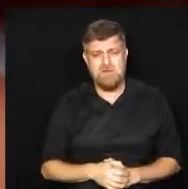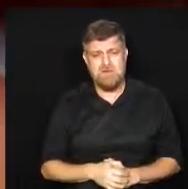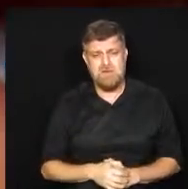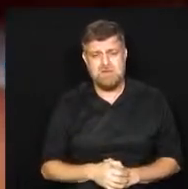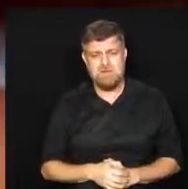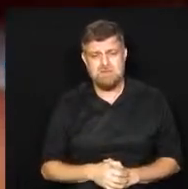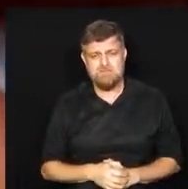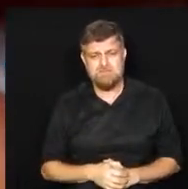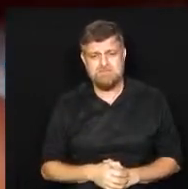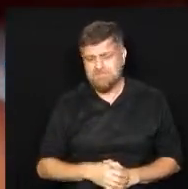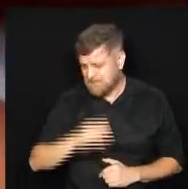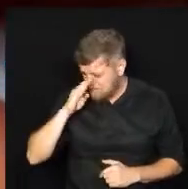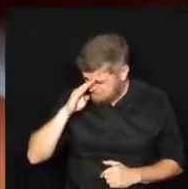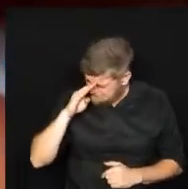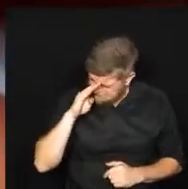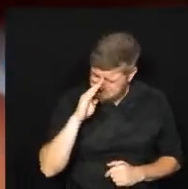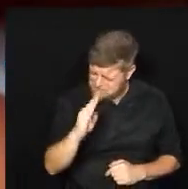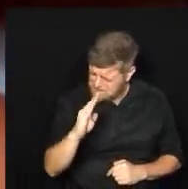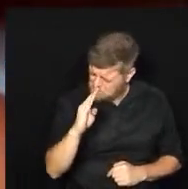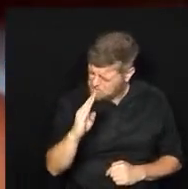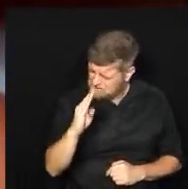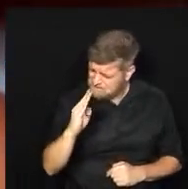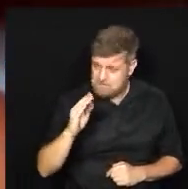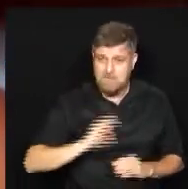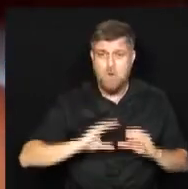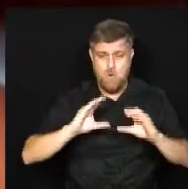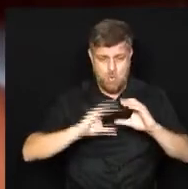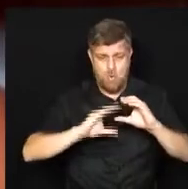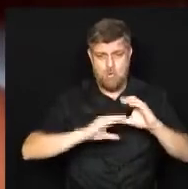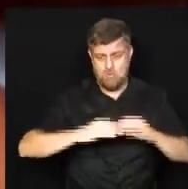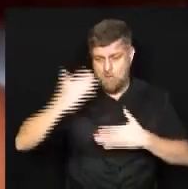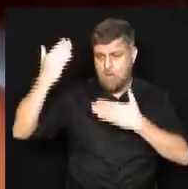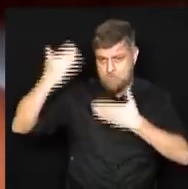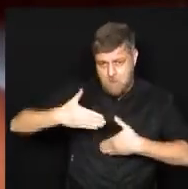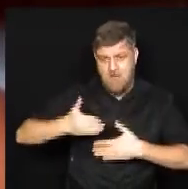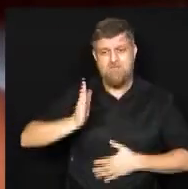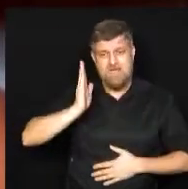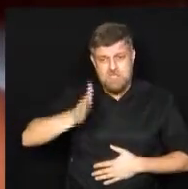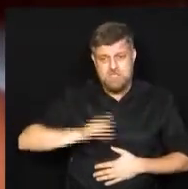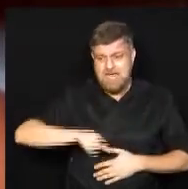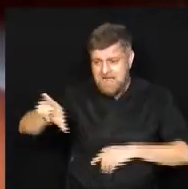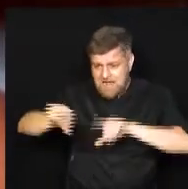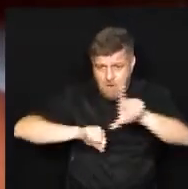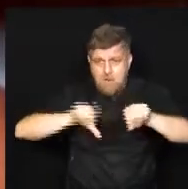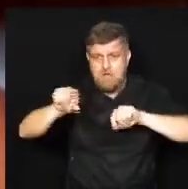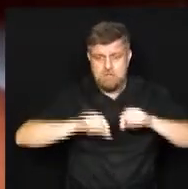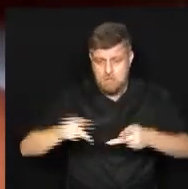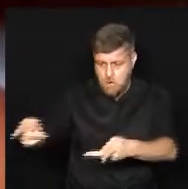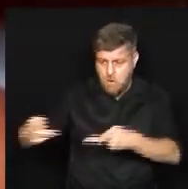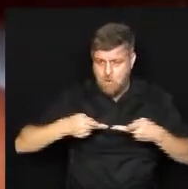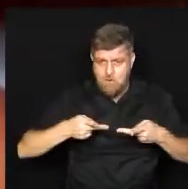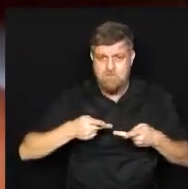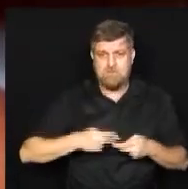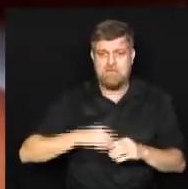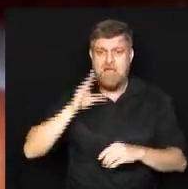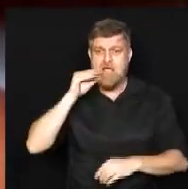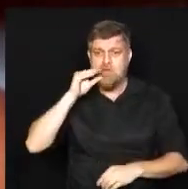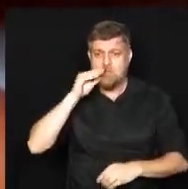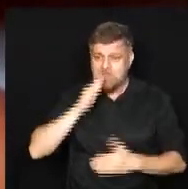digamos assim, prioridade. Nós temos concursos realizados, é possível convocar, existe um decreto que